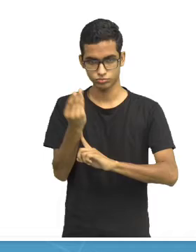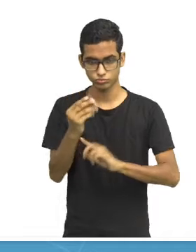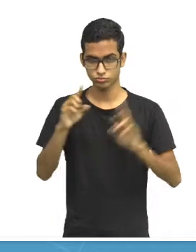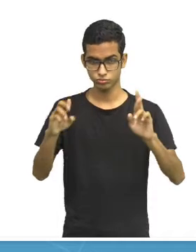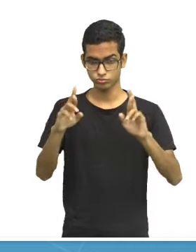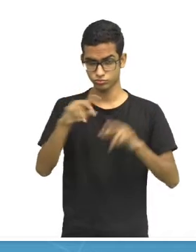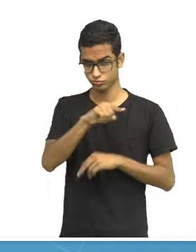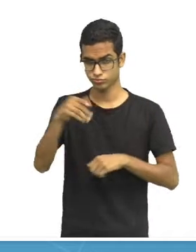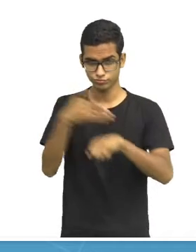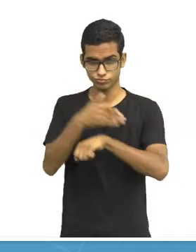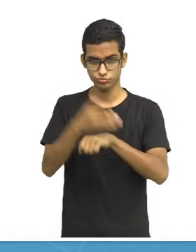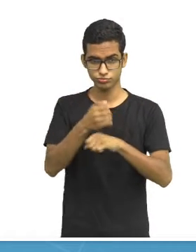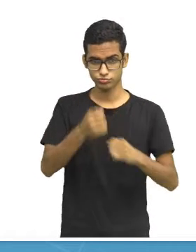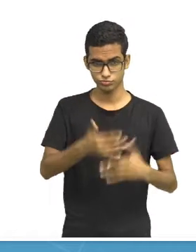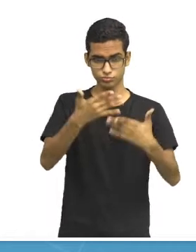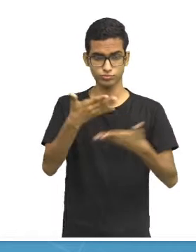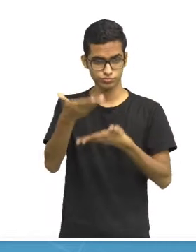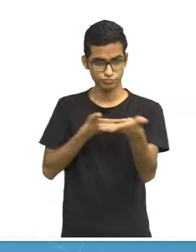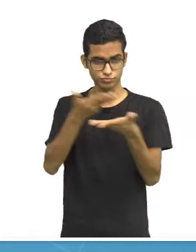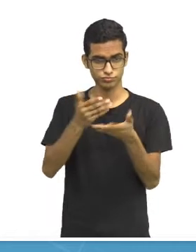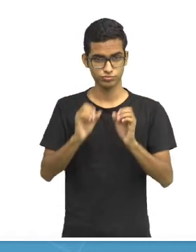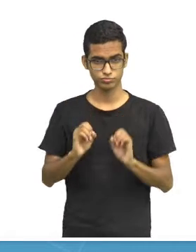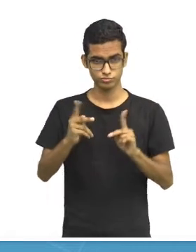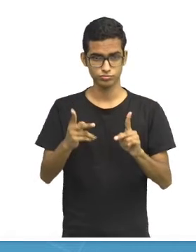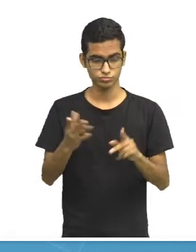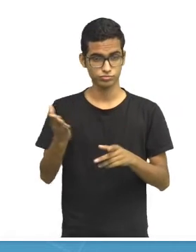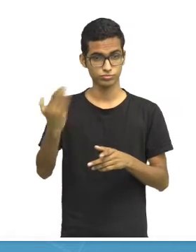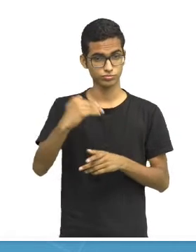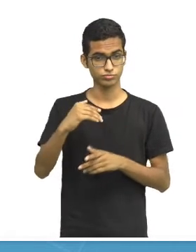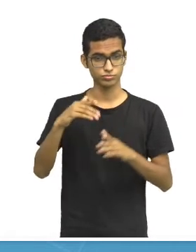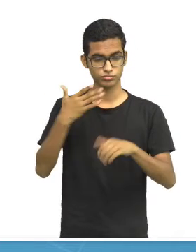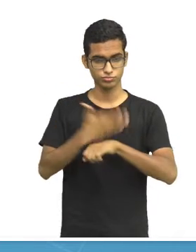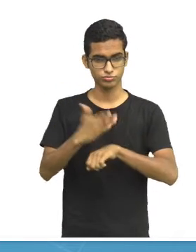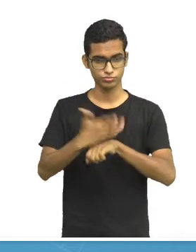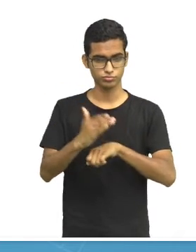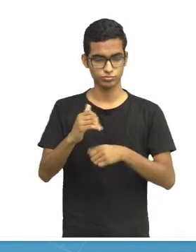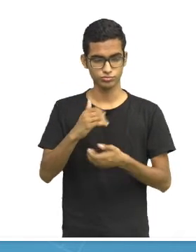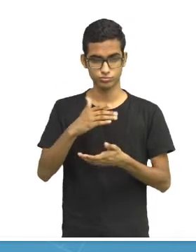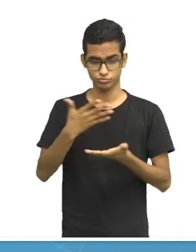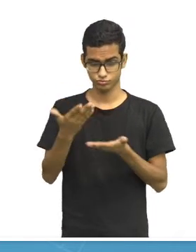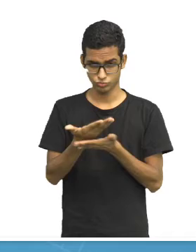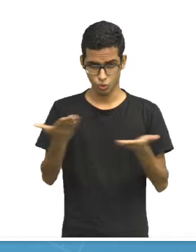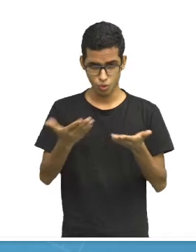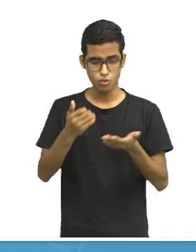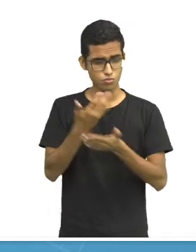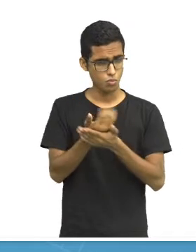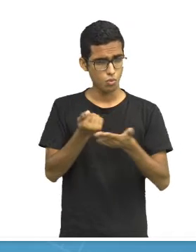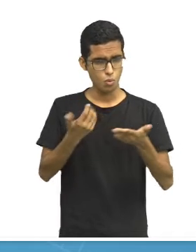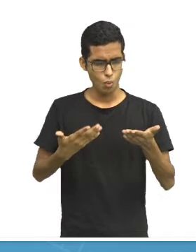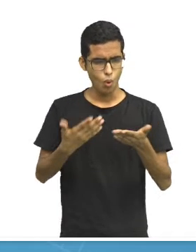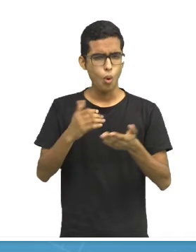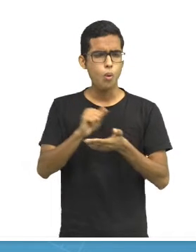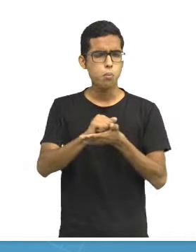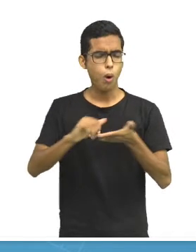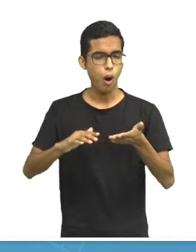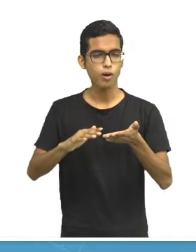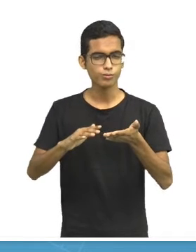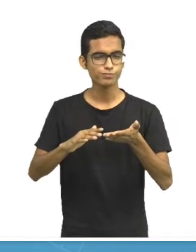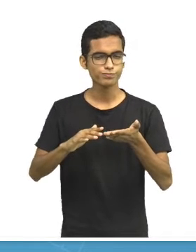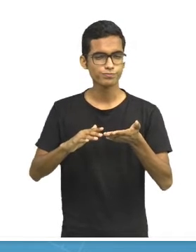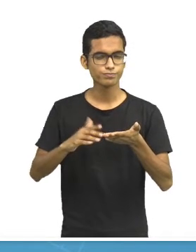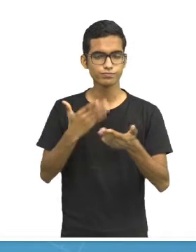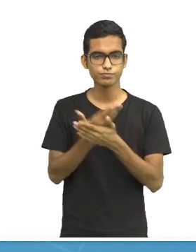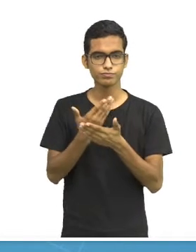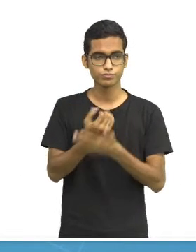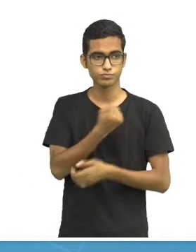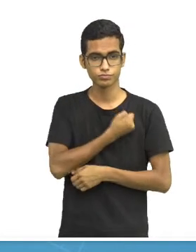de vocês durante a interatividade. Então, vamos ao Praticando da aula de hoje. Bem, a aula é o 131, então a